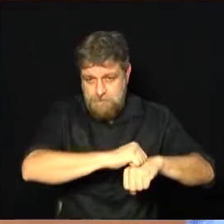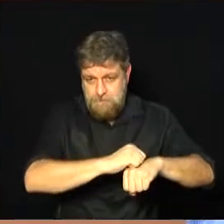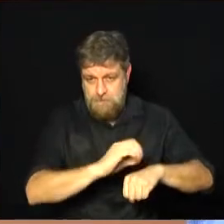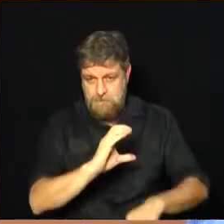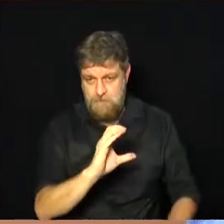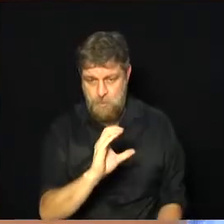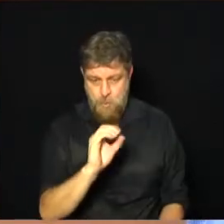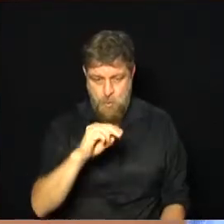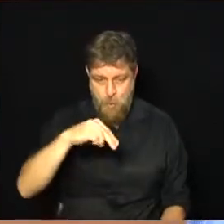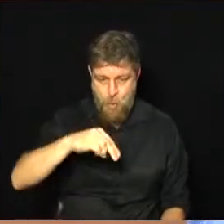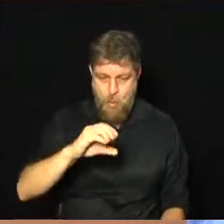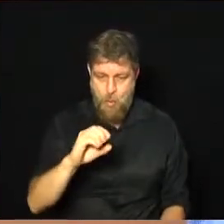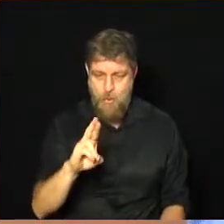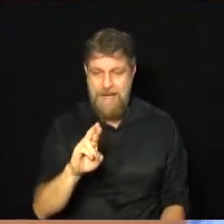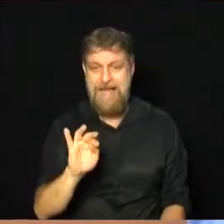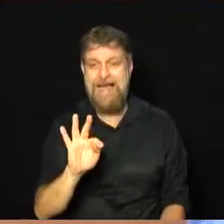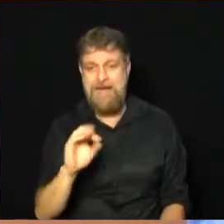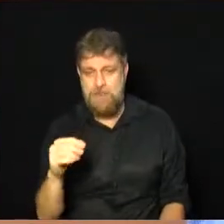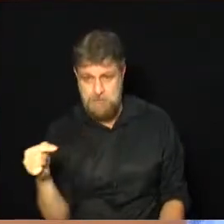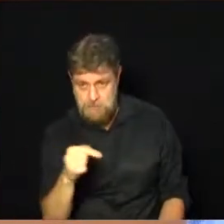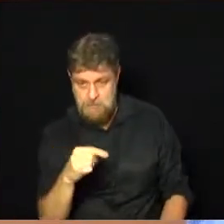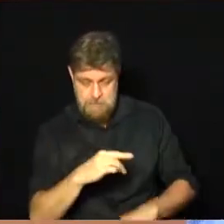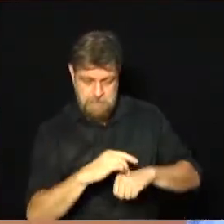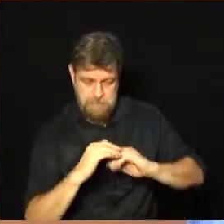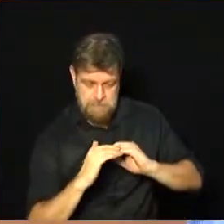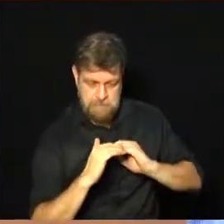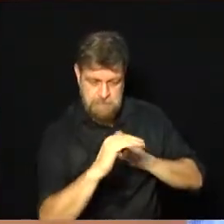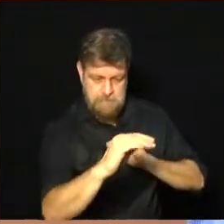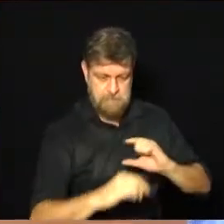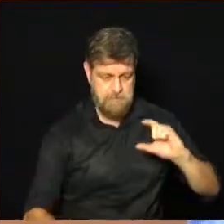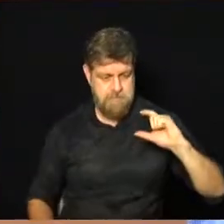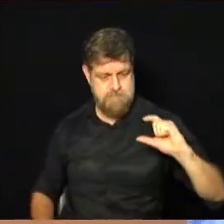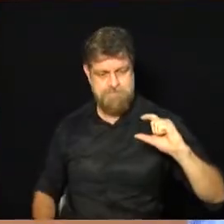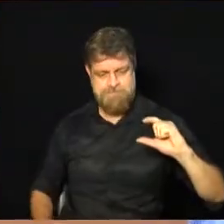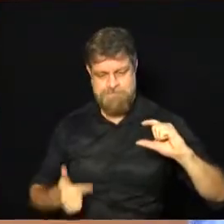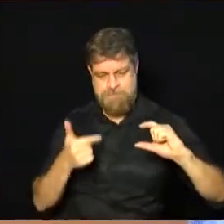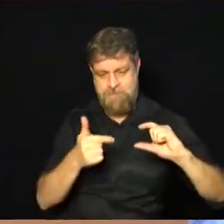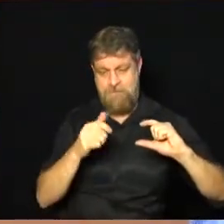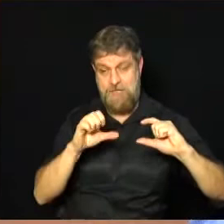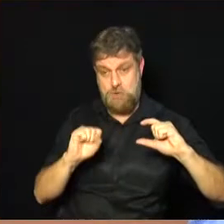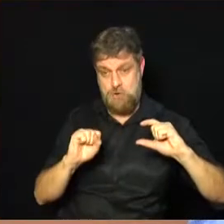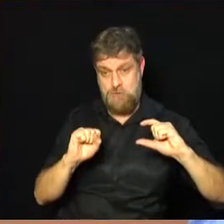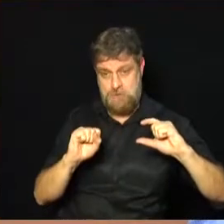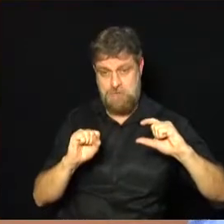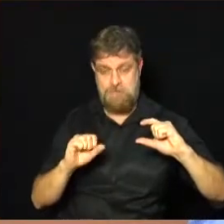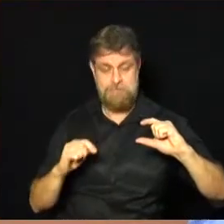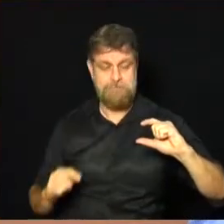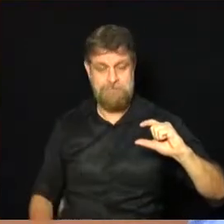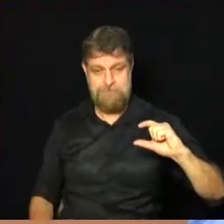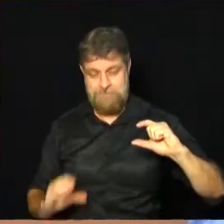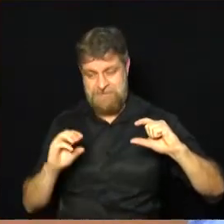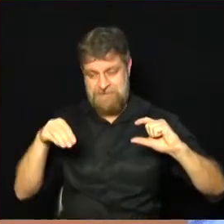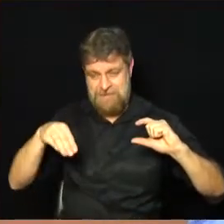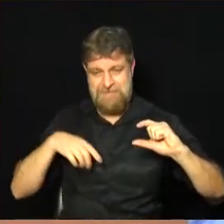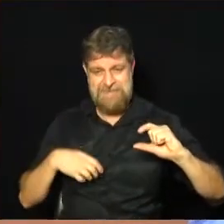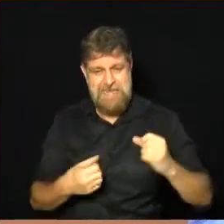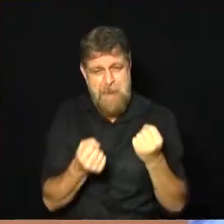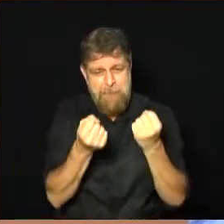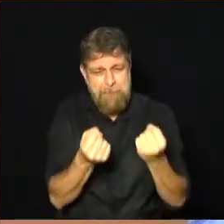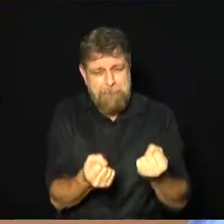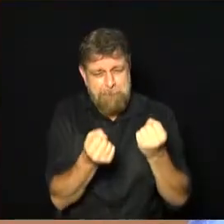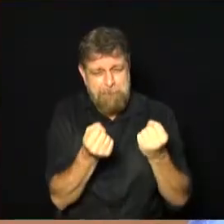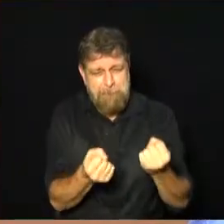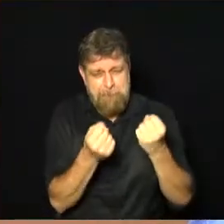mesma capacidade. O nosso pavimento rígido de concreto de 28 centímetros de largura tem uma capacidade de suportar peso